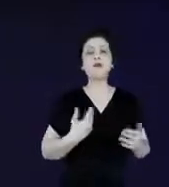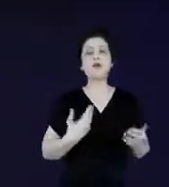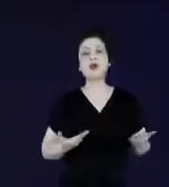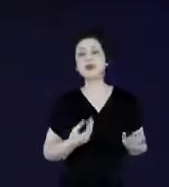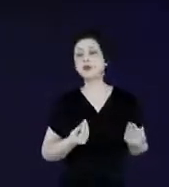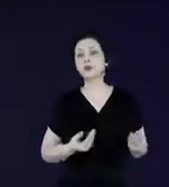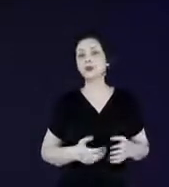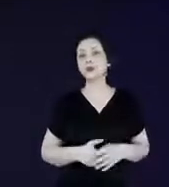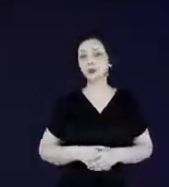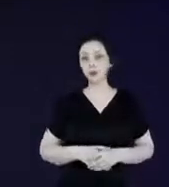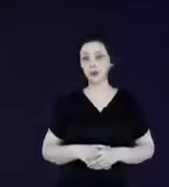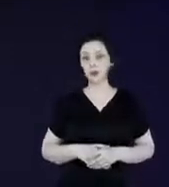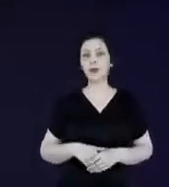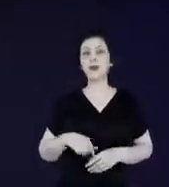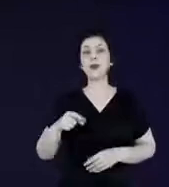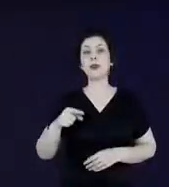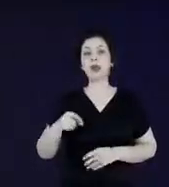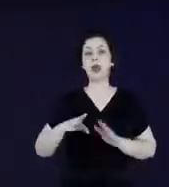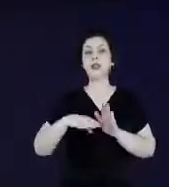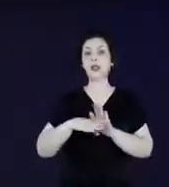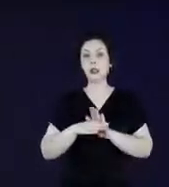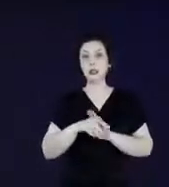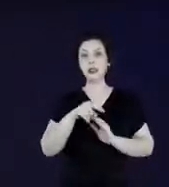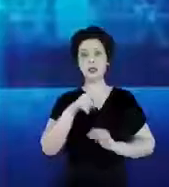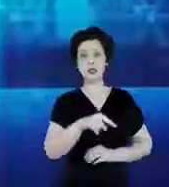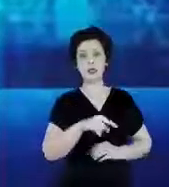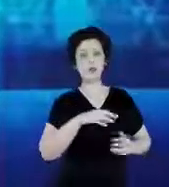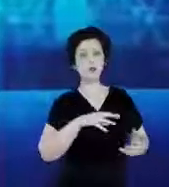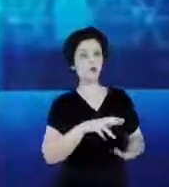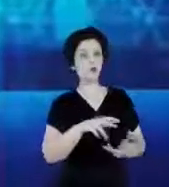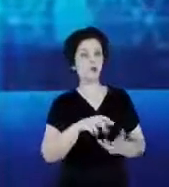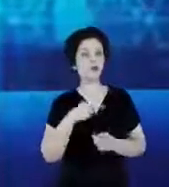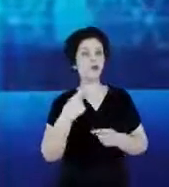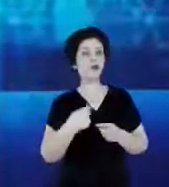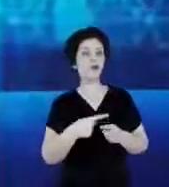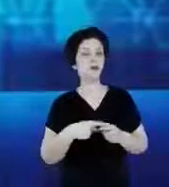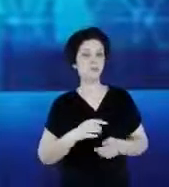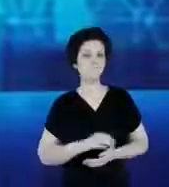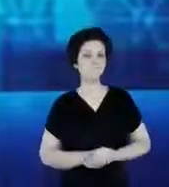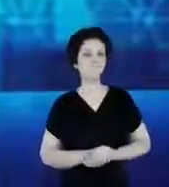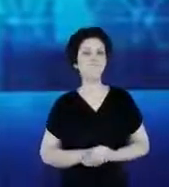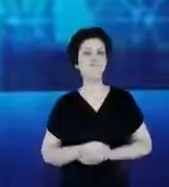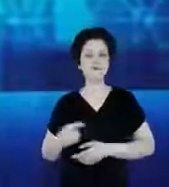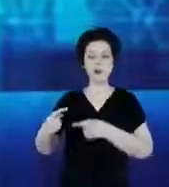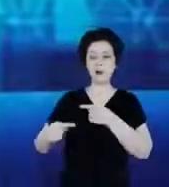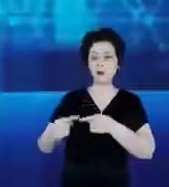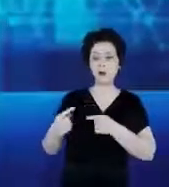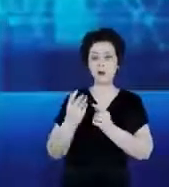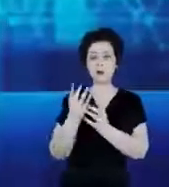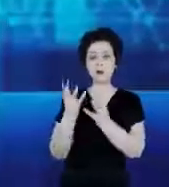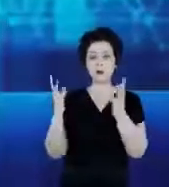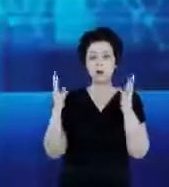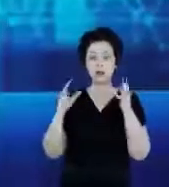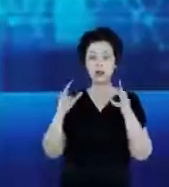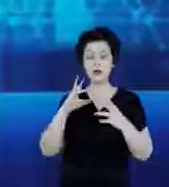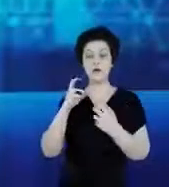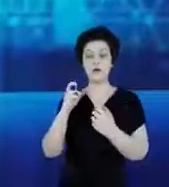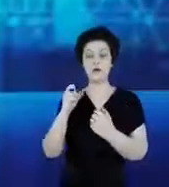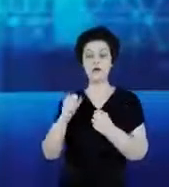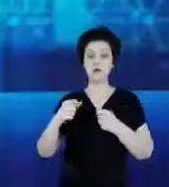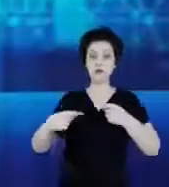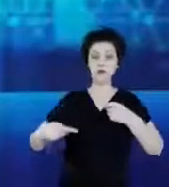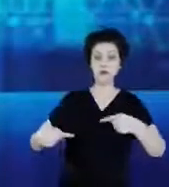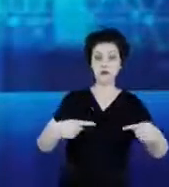uma tendência, Gustavo, mundial. Nós acabamos de sair de uma discussão ambiental intensa em